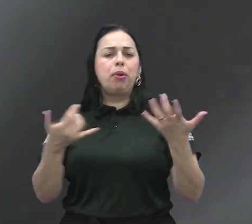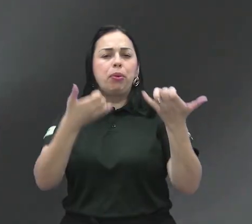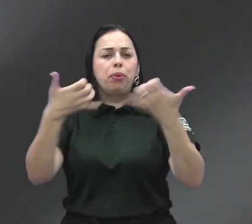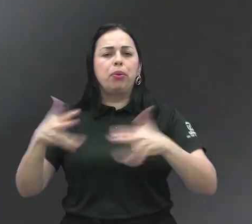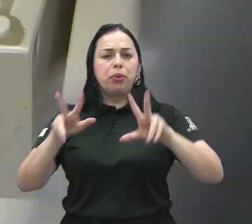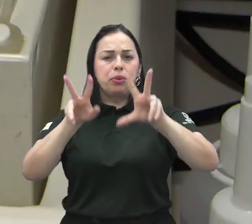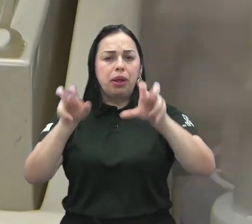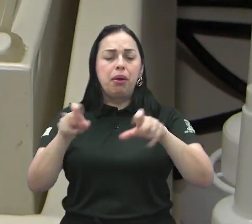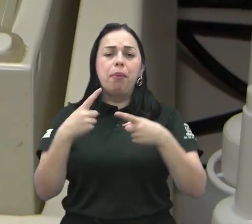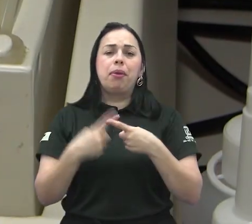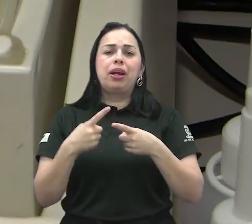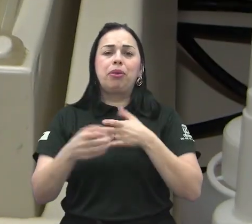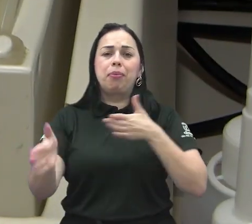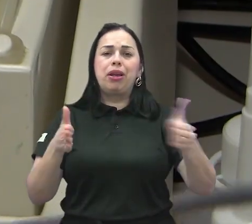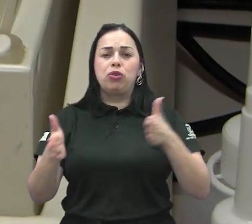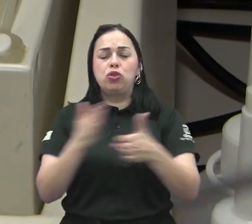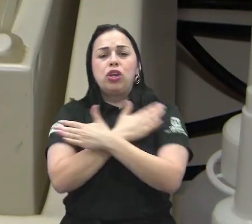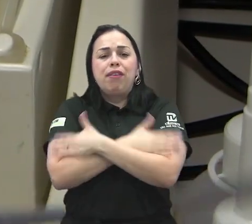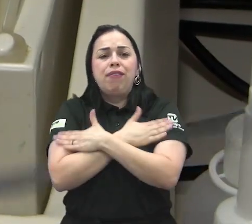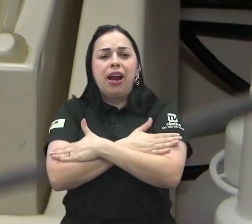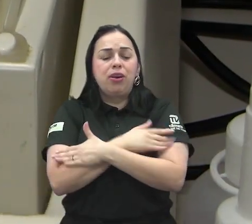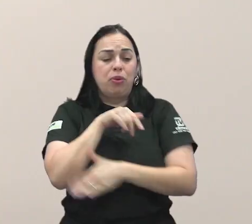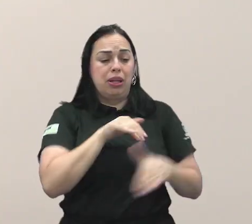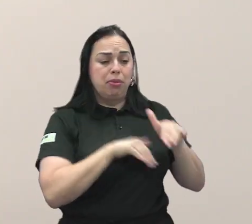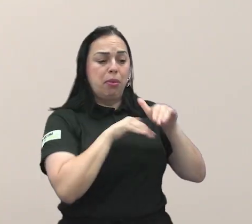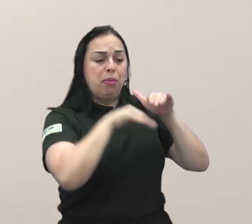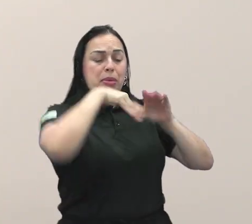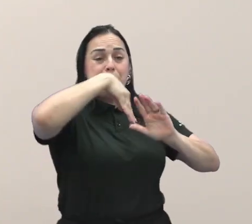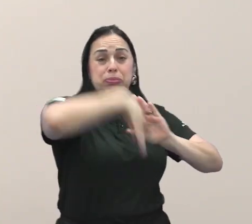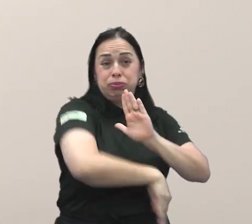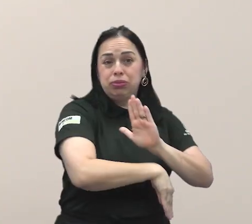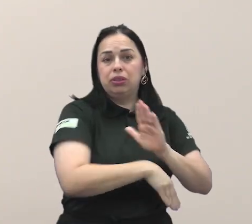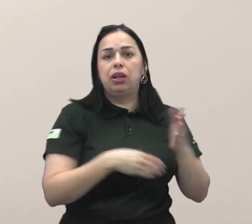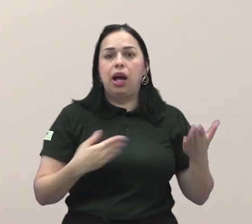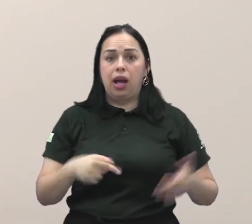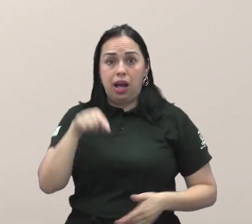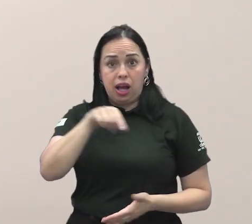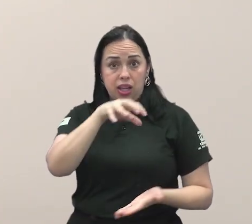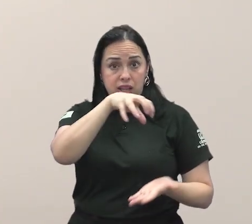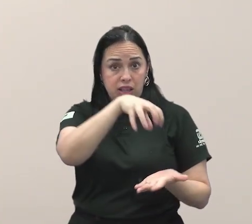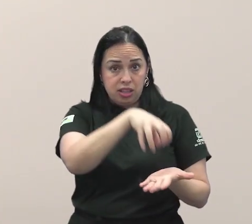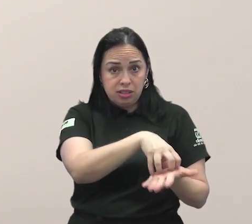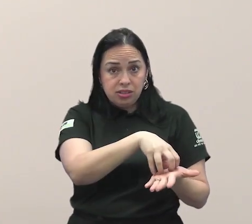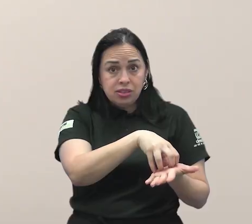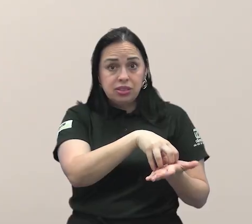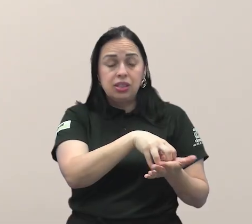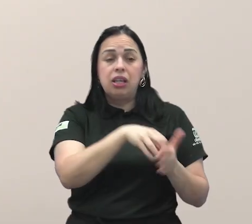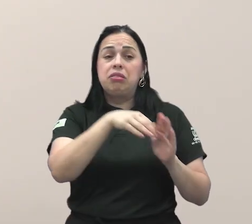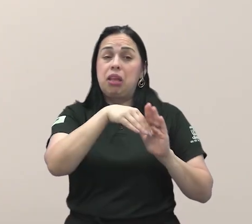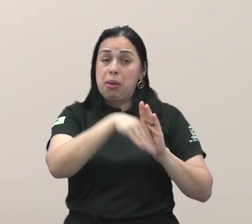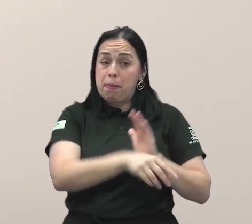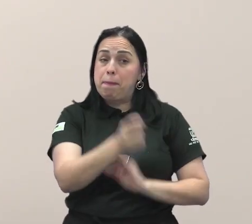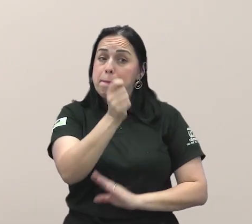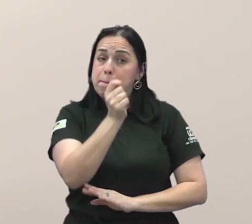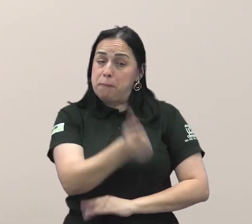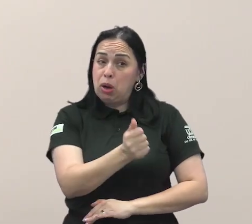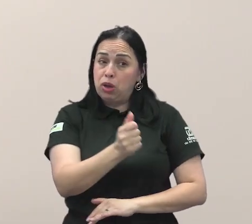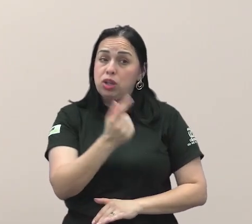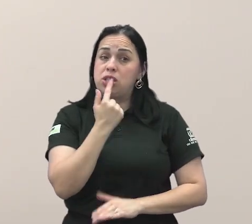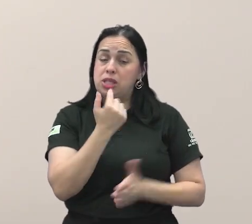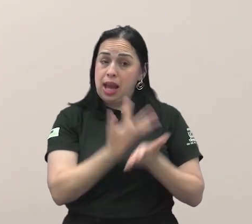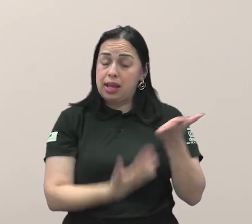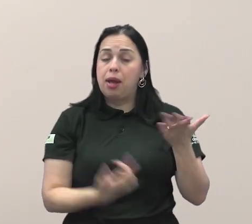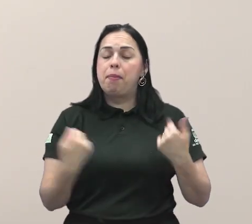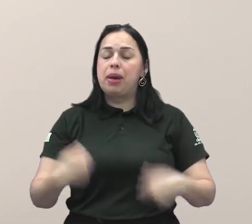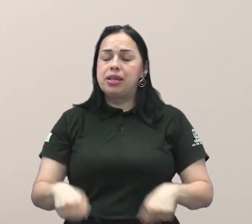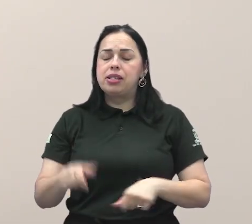de inverno, quando costumam cair as doações. Inclusive, nosso banco de sangue aqui de São José dos Campos está com o seu estoque baixo,